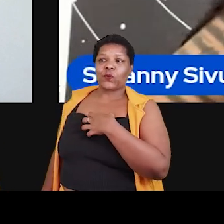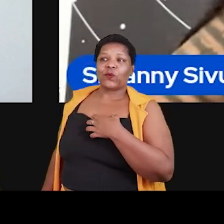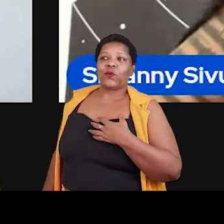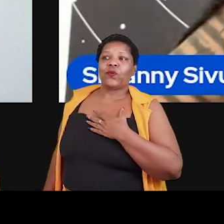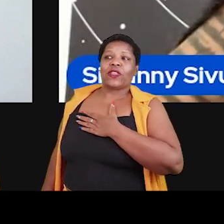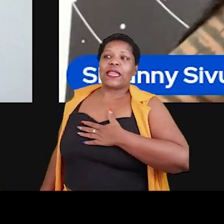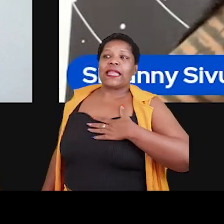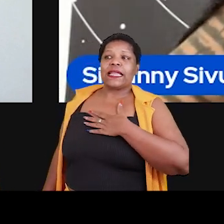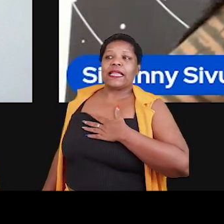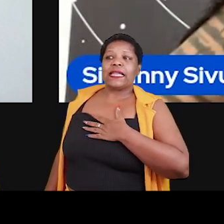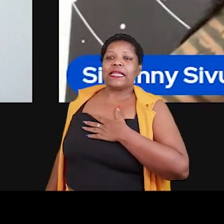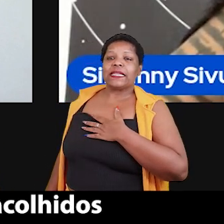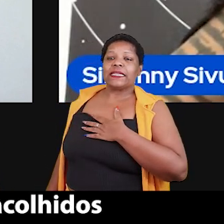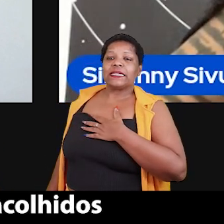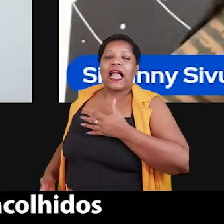extremamente